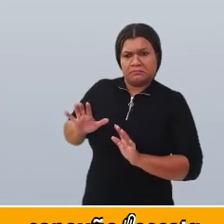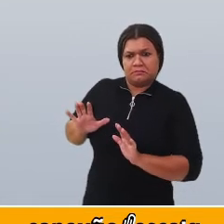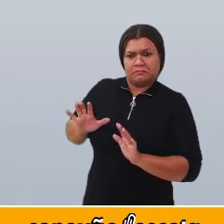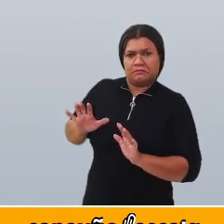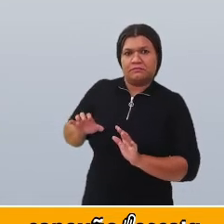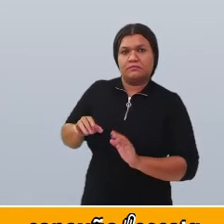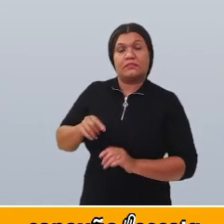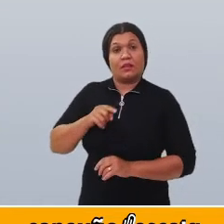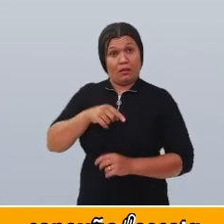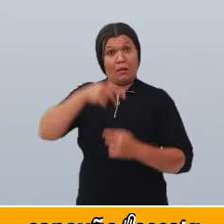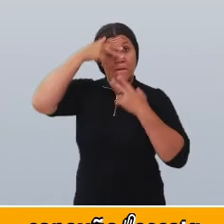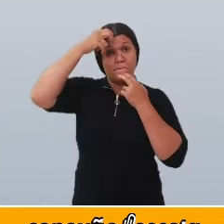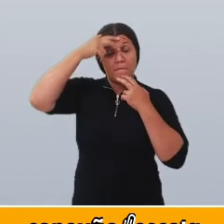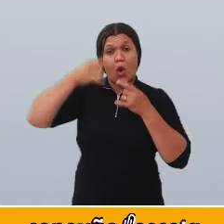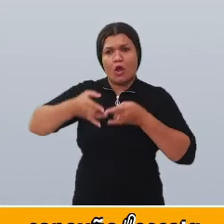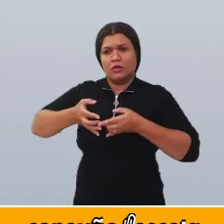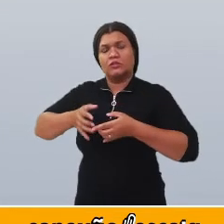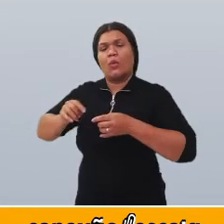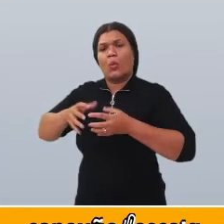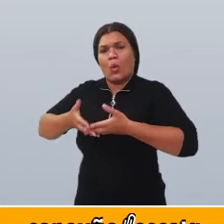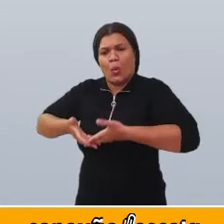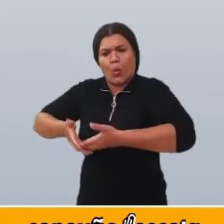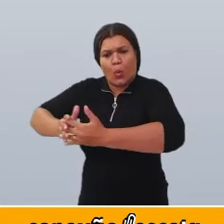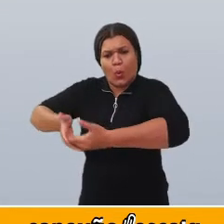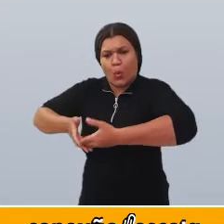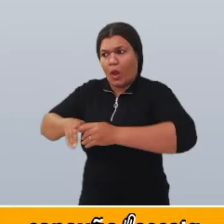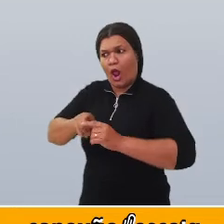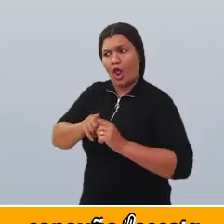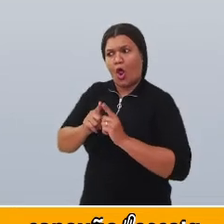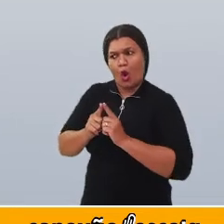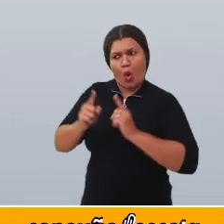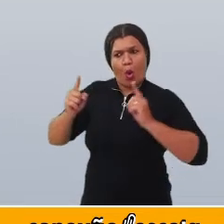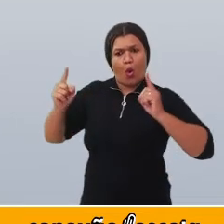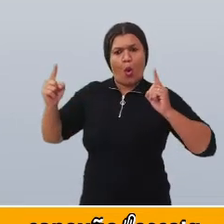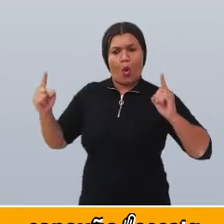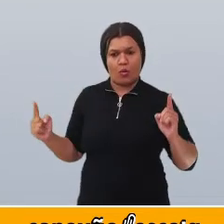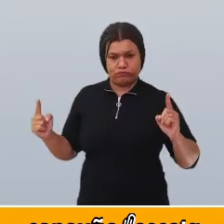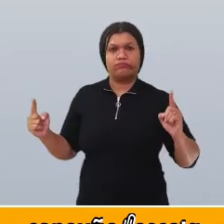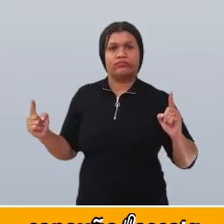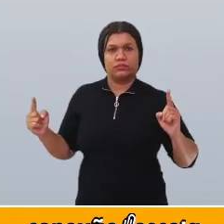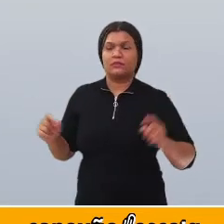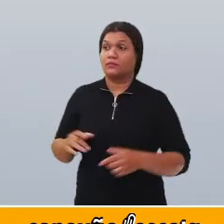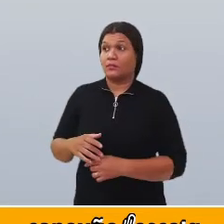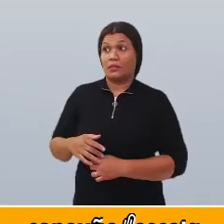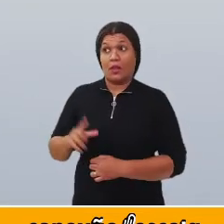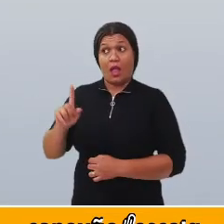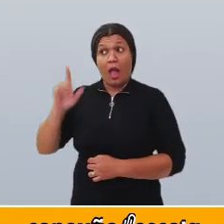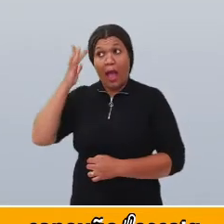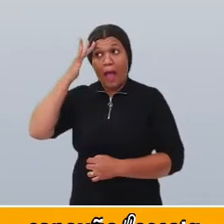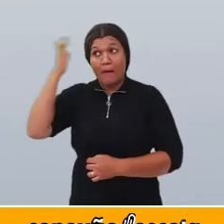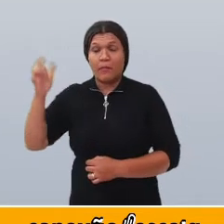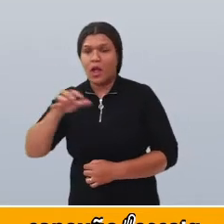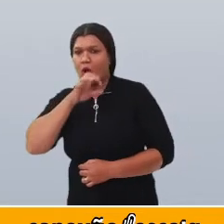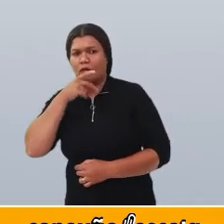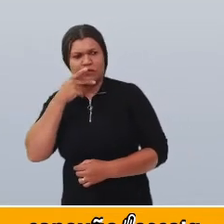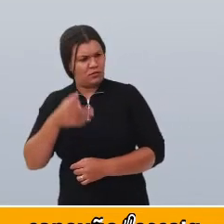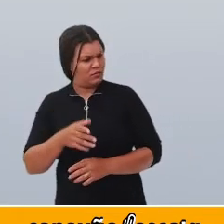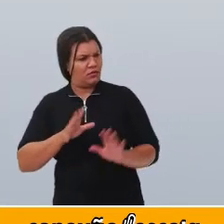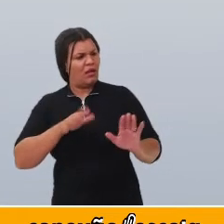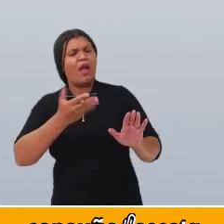armou a sua rede bem longe do giral da onça. No outro dia, a onça disse: Amigo